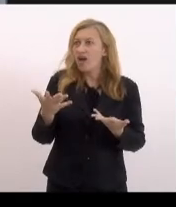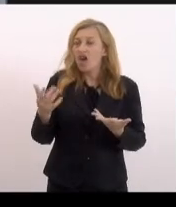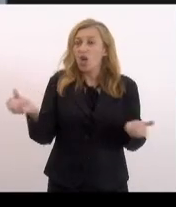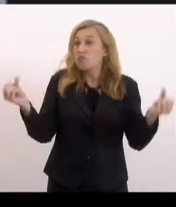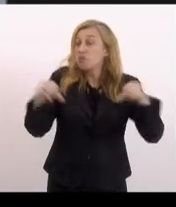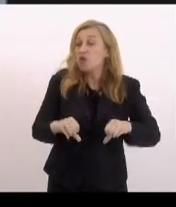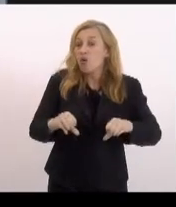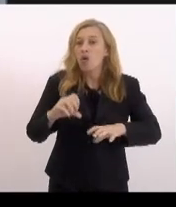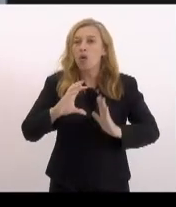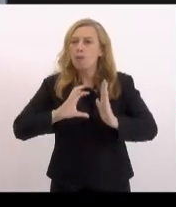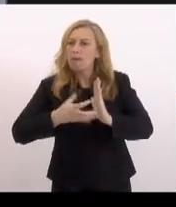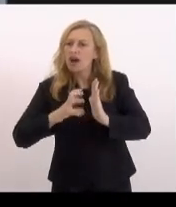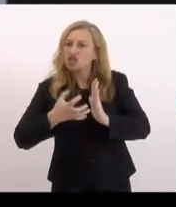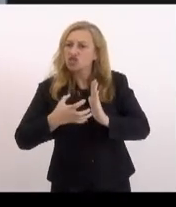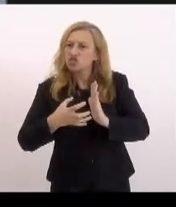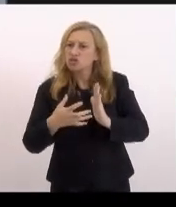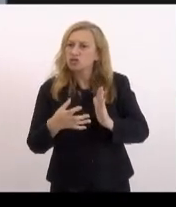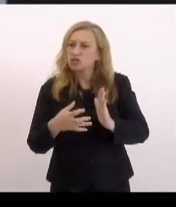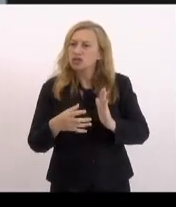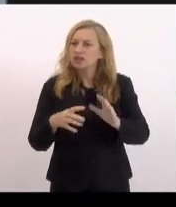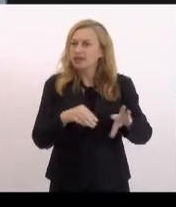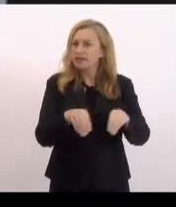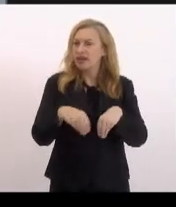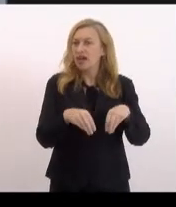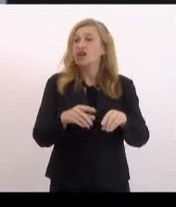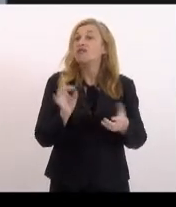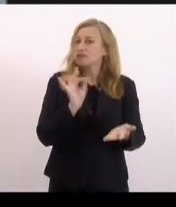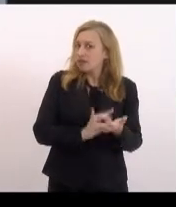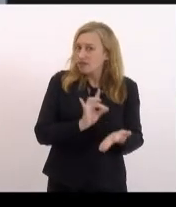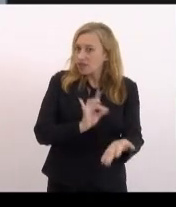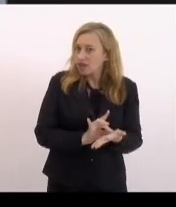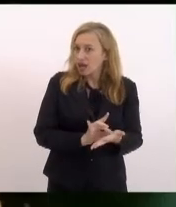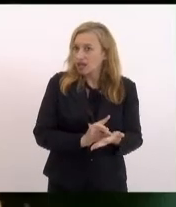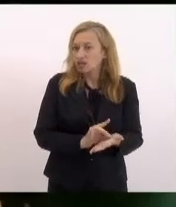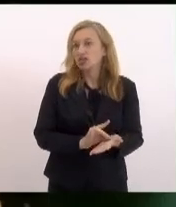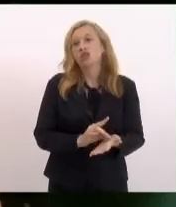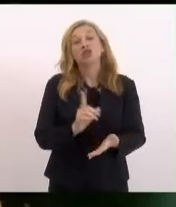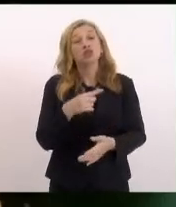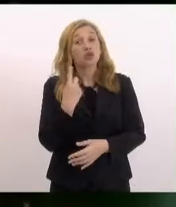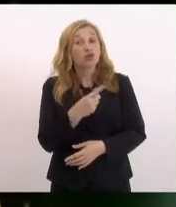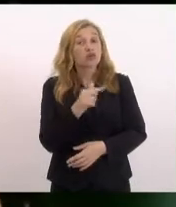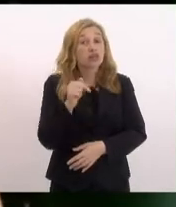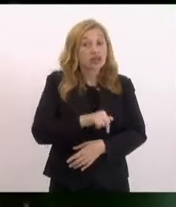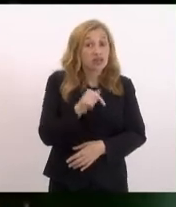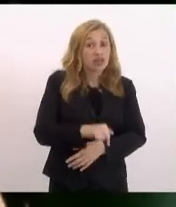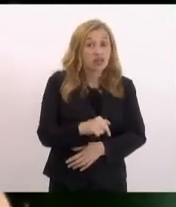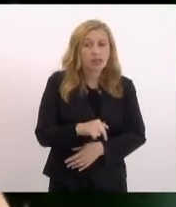pior partido da Terra, quando, na verdade, estávamos aqui